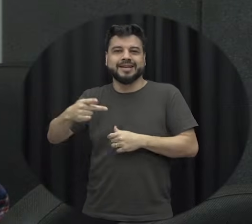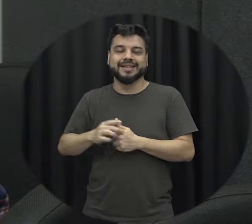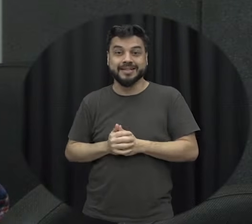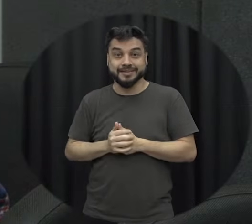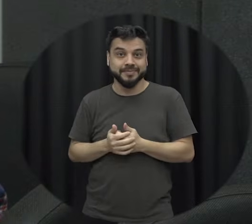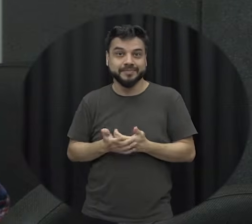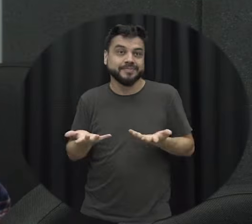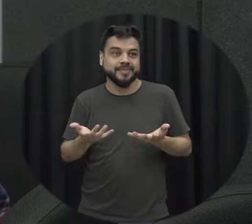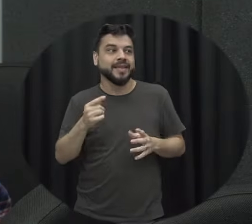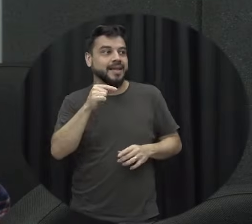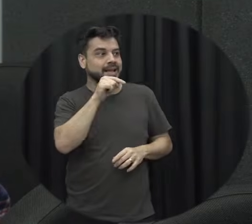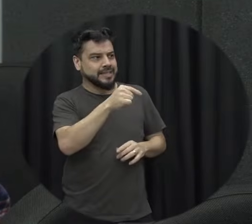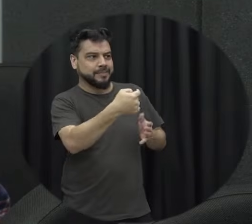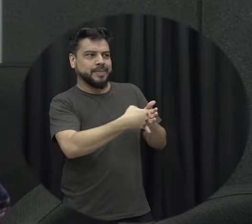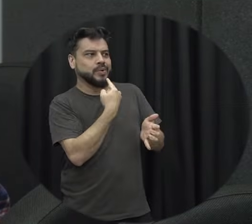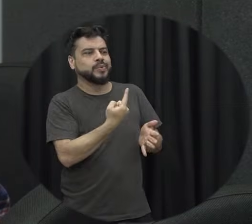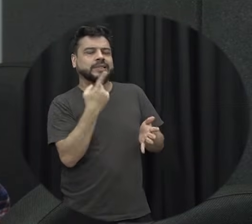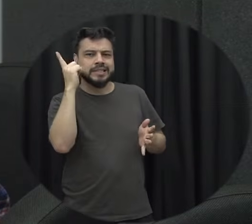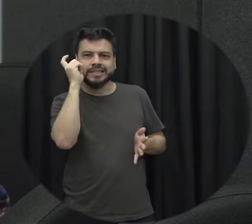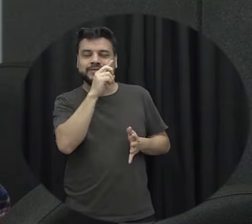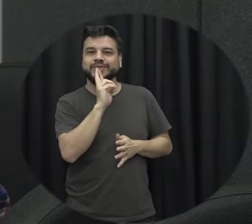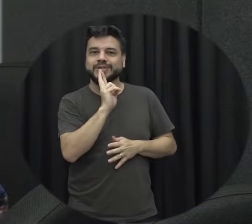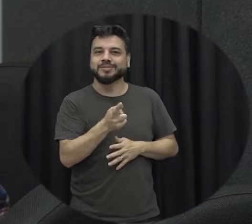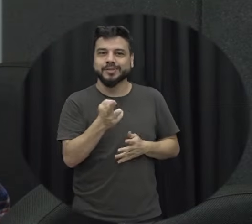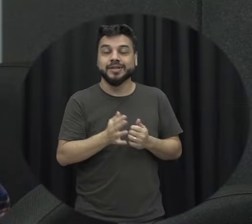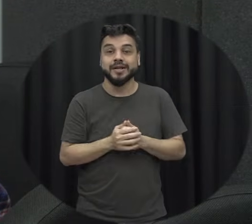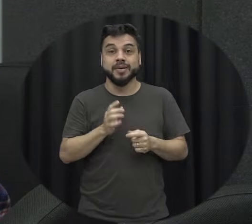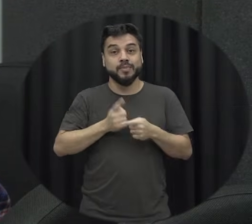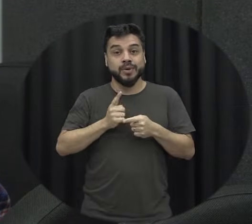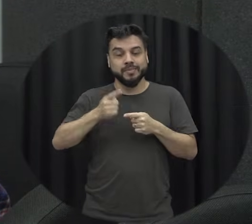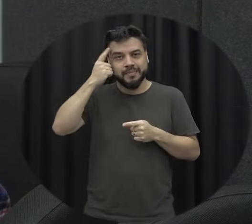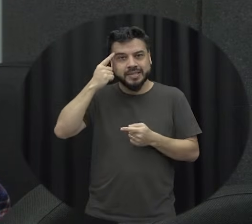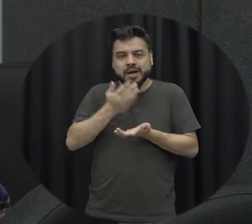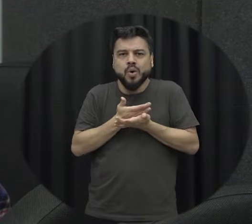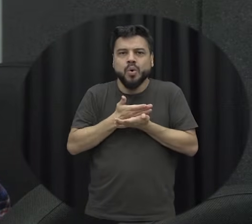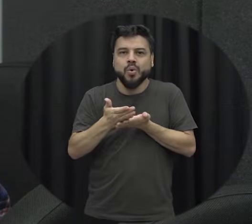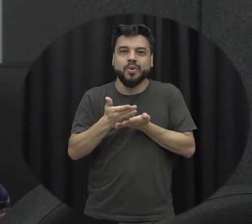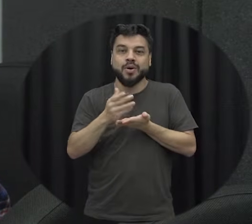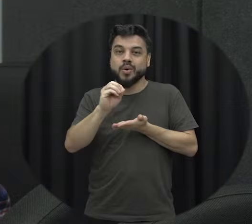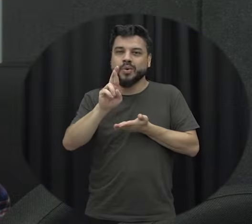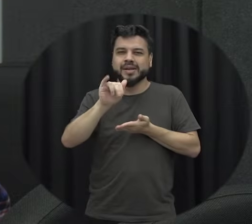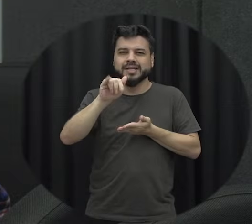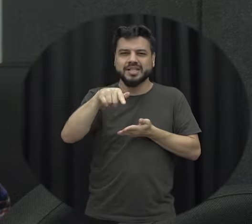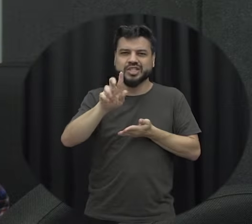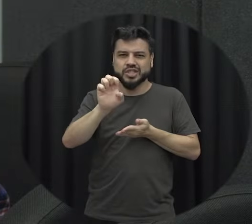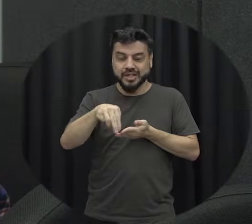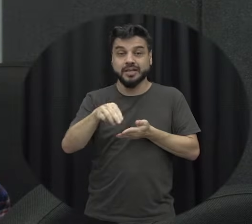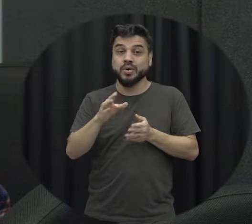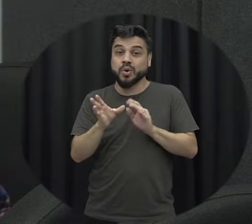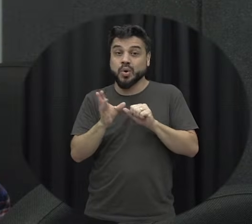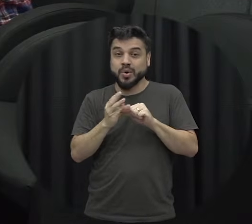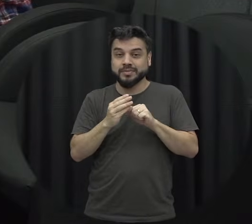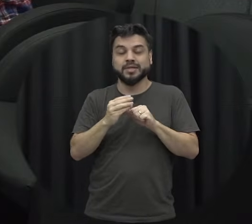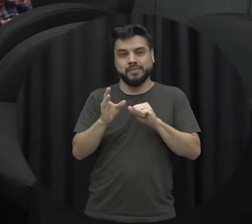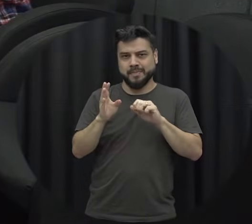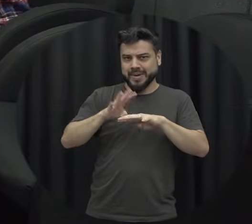pergunta ela é um tanto difícil de ser respondida, porque pensar na origem do conhecimento matemático, a gente precisaria